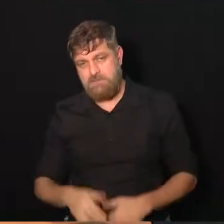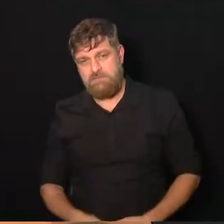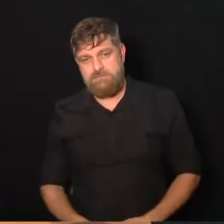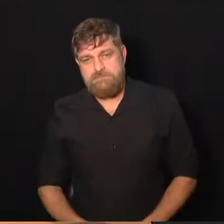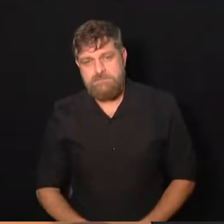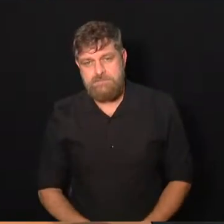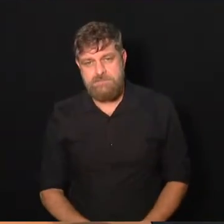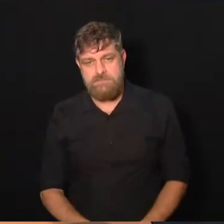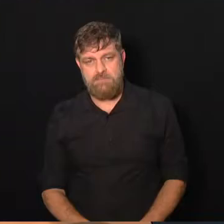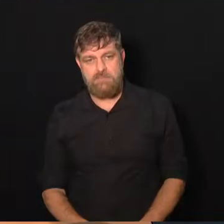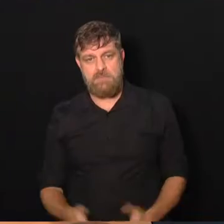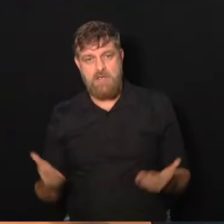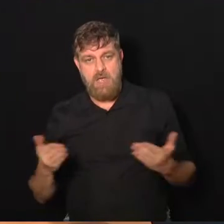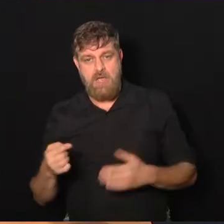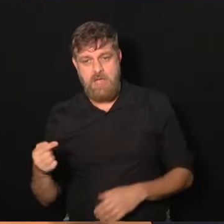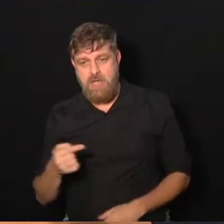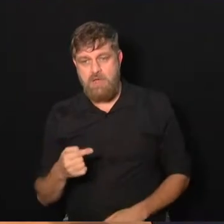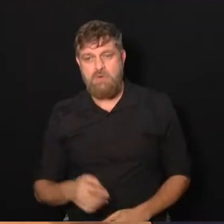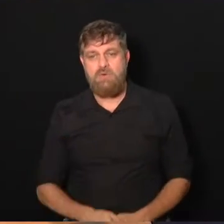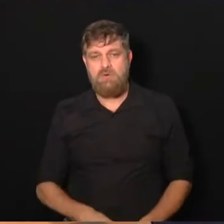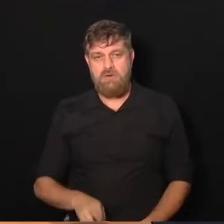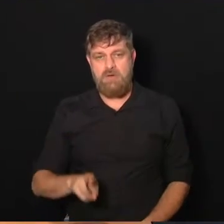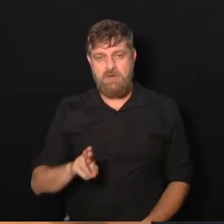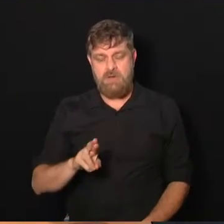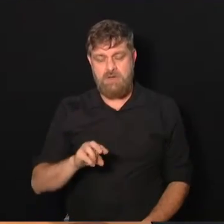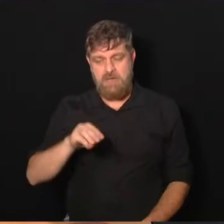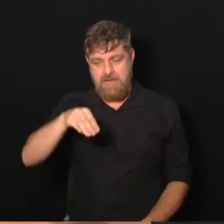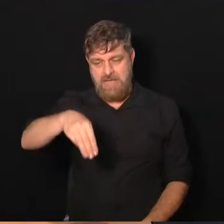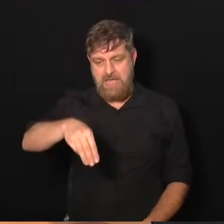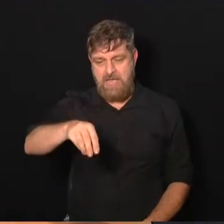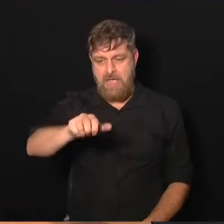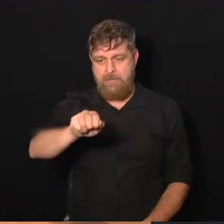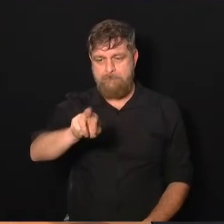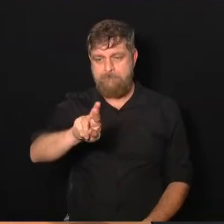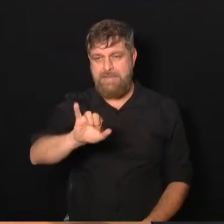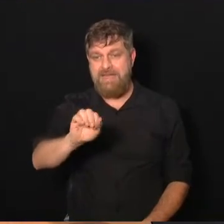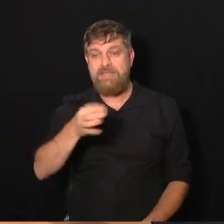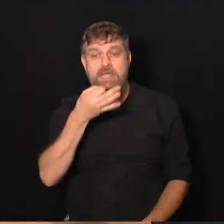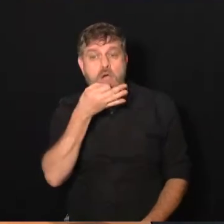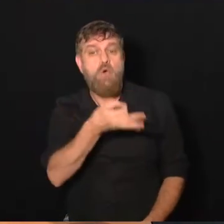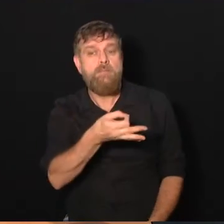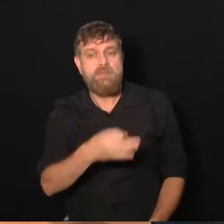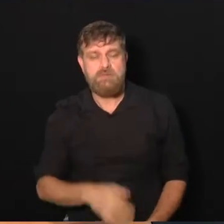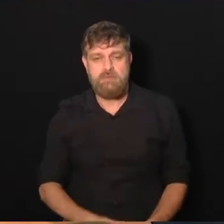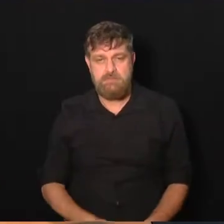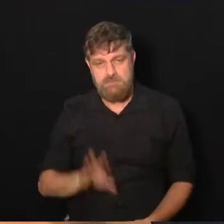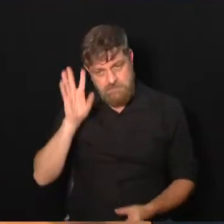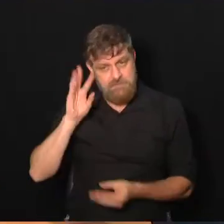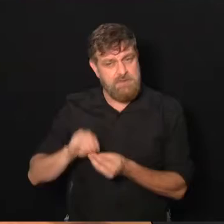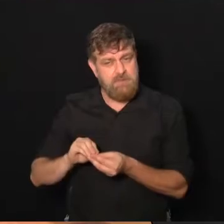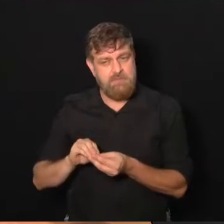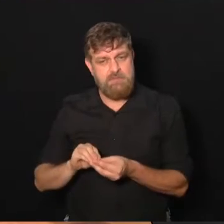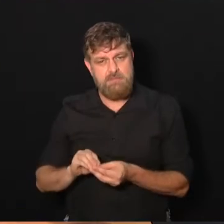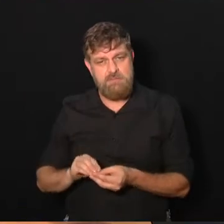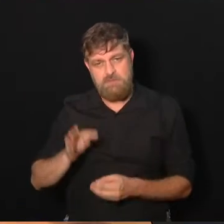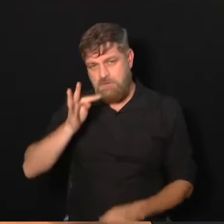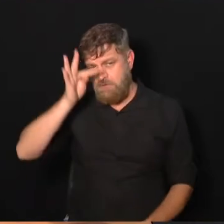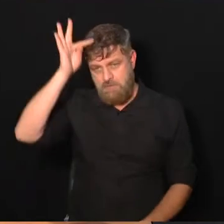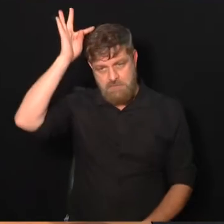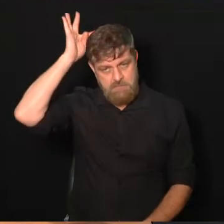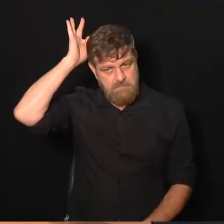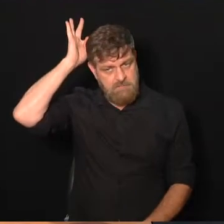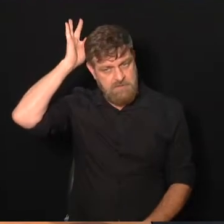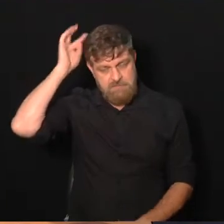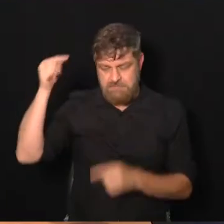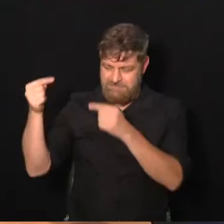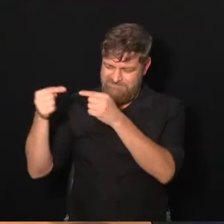agradeço, Flávio Lamas. Agora, as considerações, Maria José, por gentileza. Eu penso que o que o Flávio